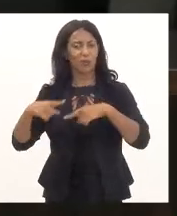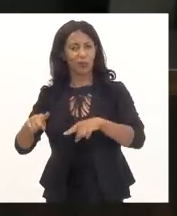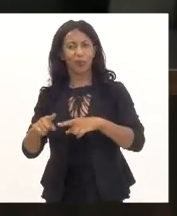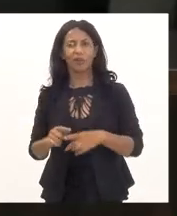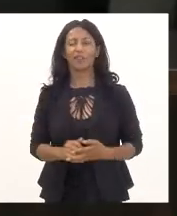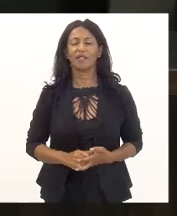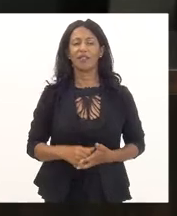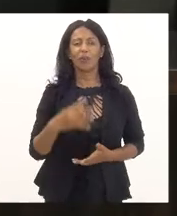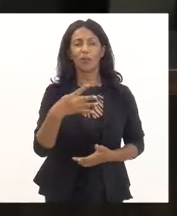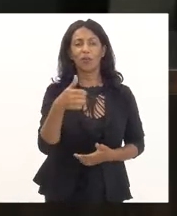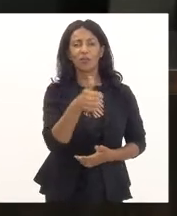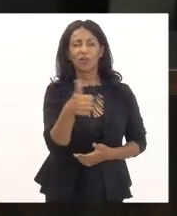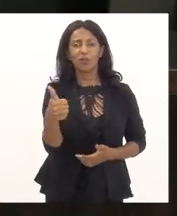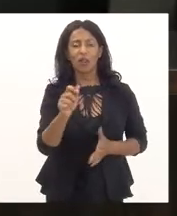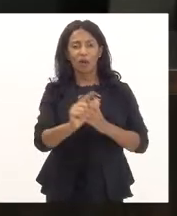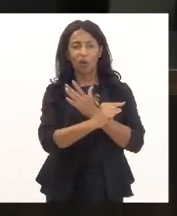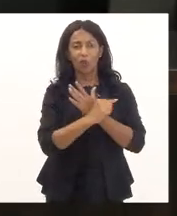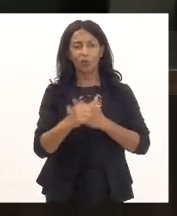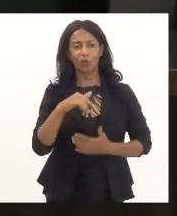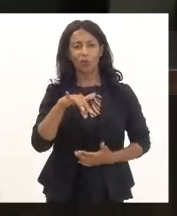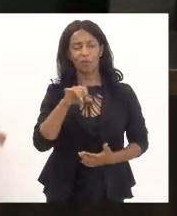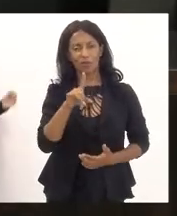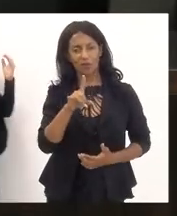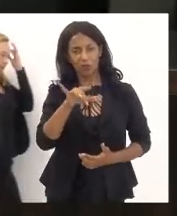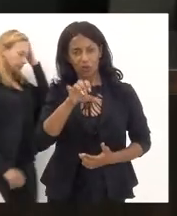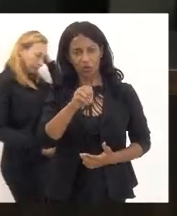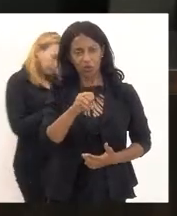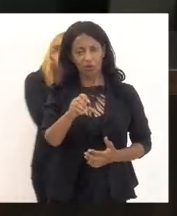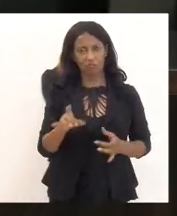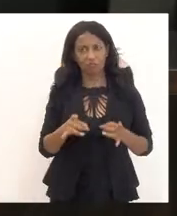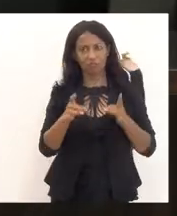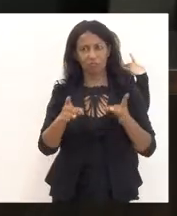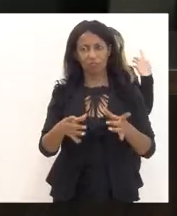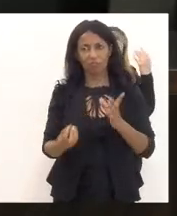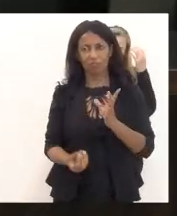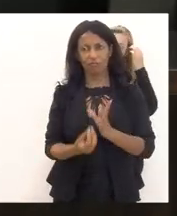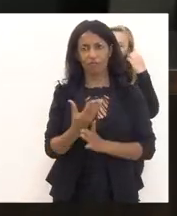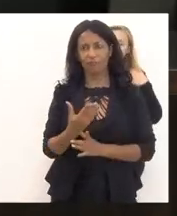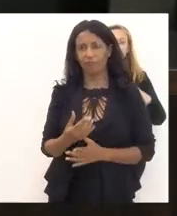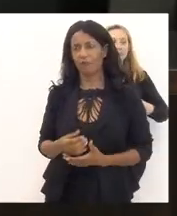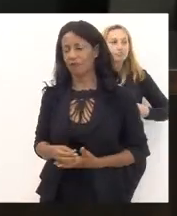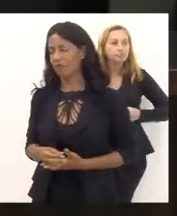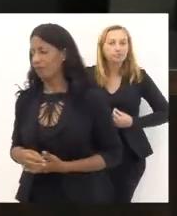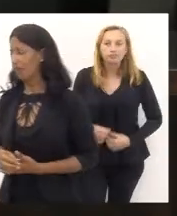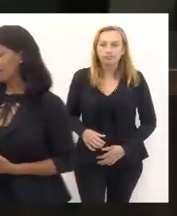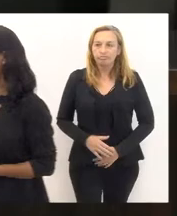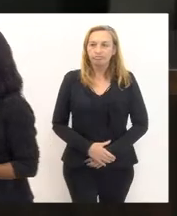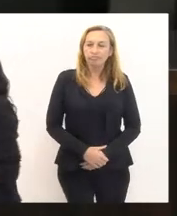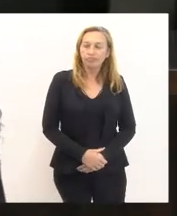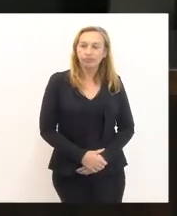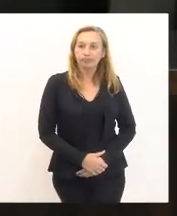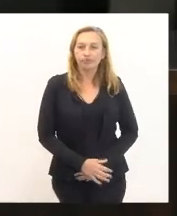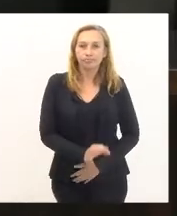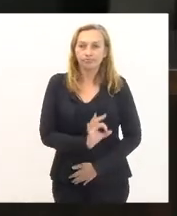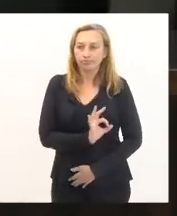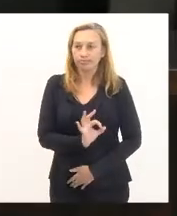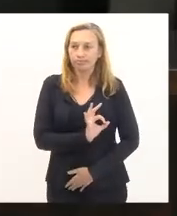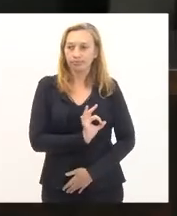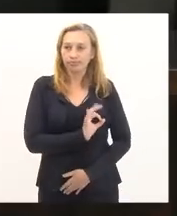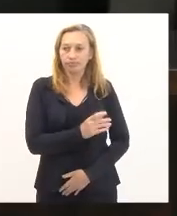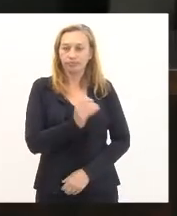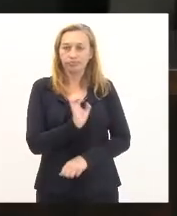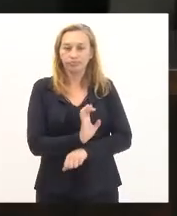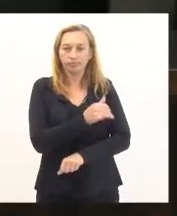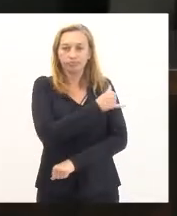legislativa 411/2021, de autoria do deputado Marcelo Dino, que dispõe sobre a criação do auxílio alimentação destinado aos policiais militares do Estado do Rio de